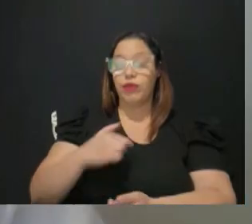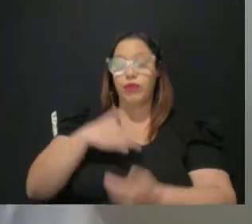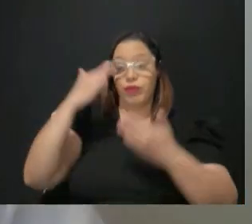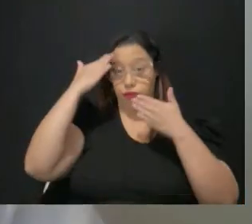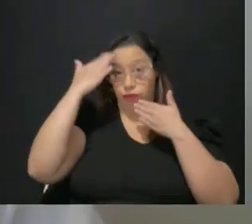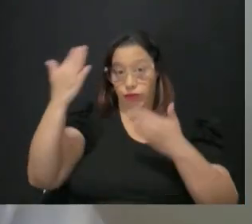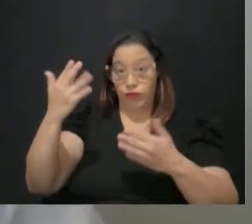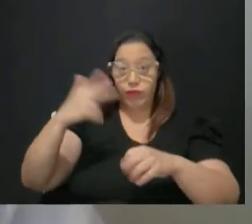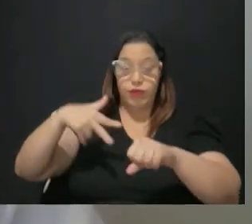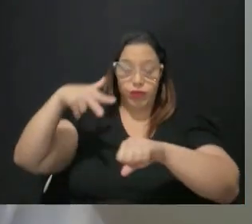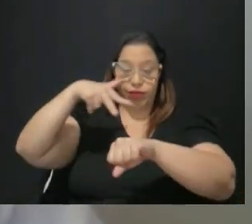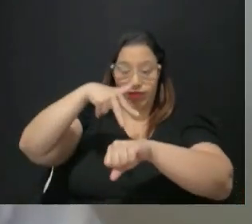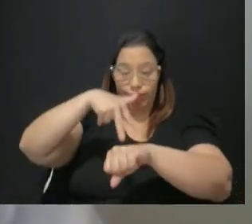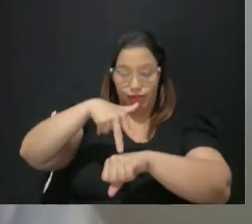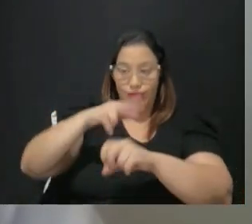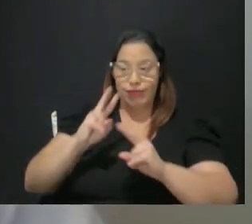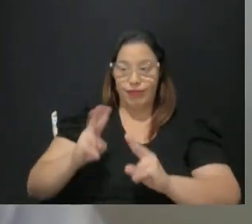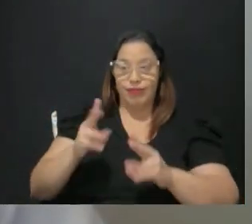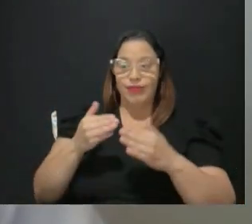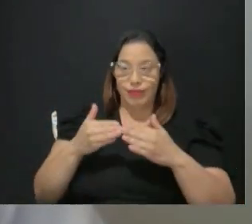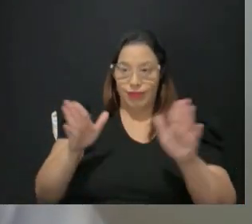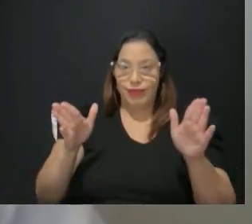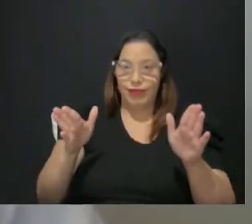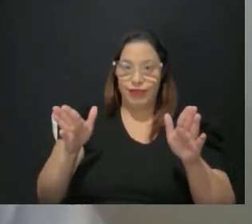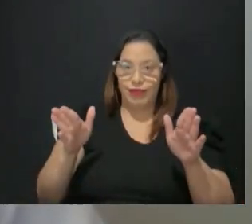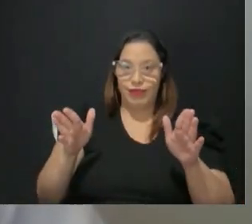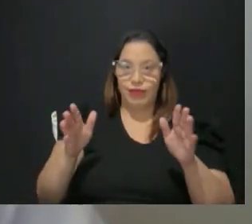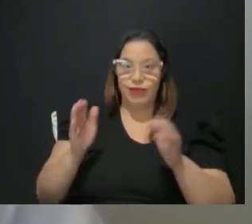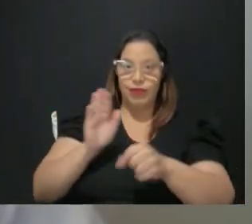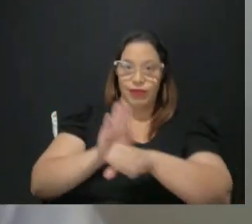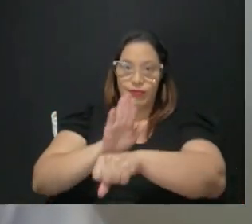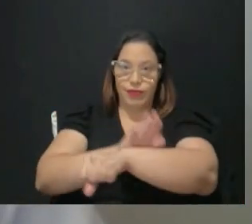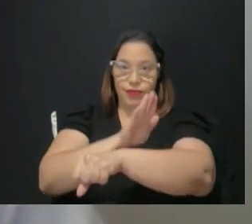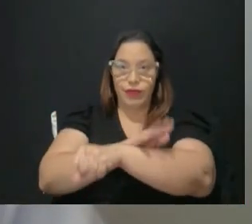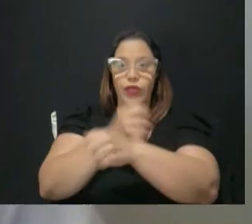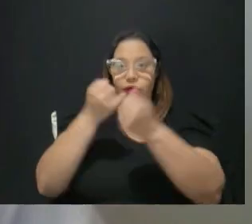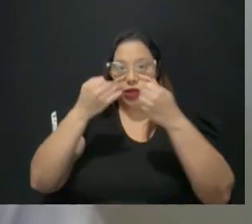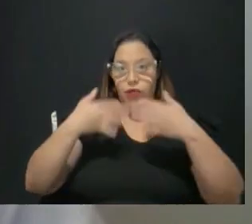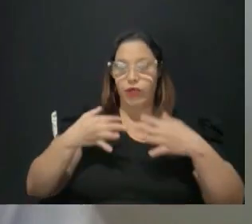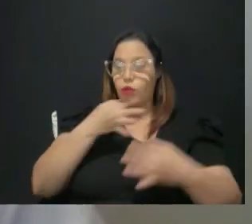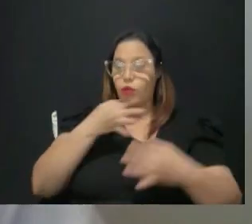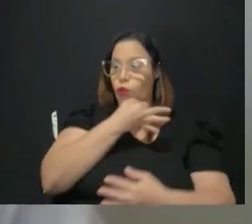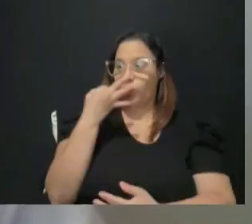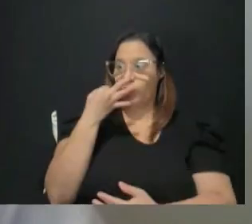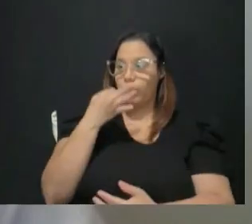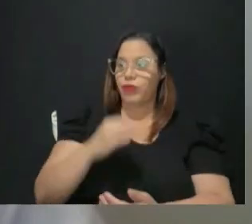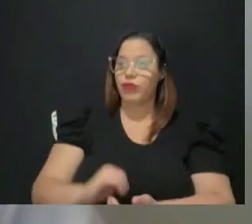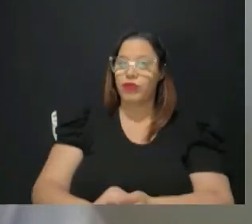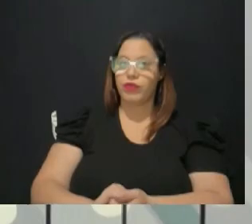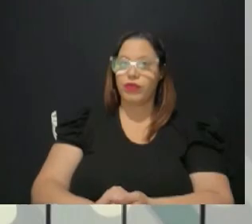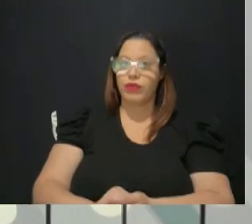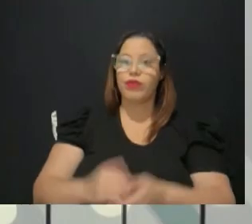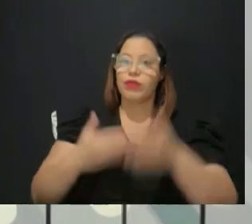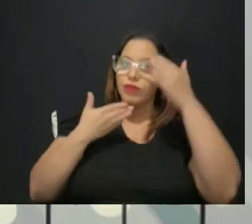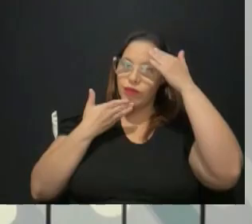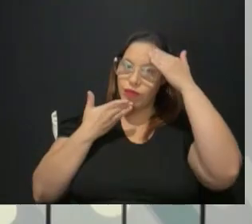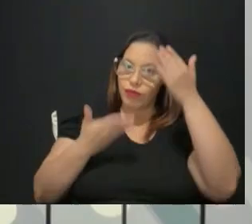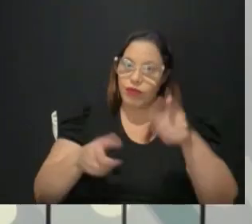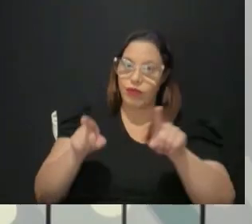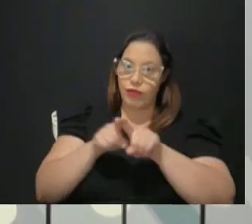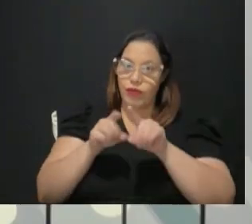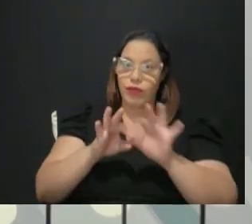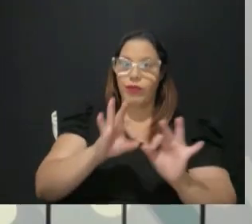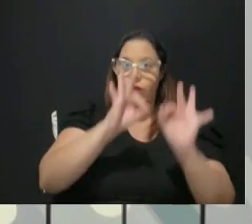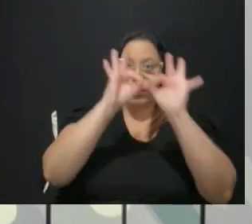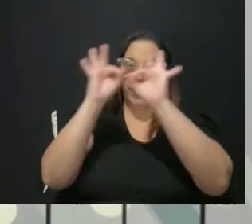Eu que agradeço, estamos sempre abertos a ajudar com informação de qualidade. Obrigada também